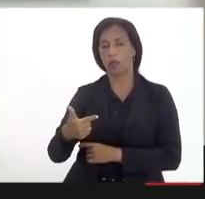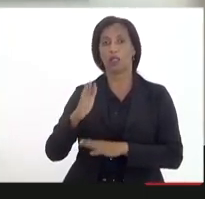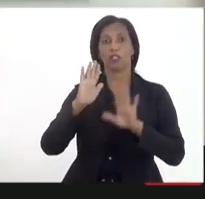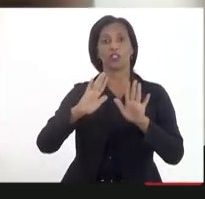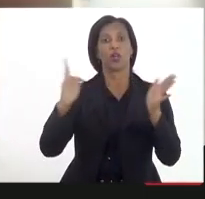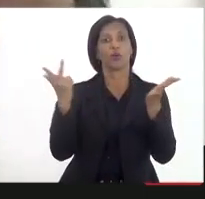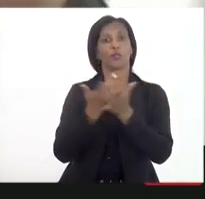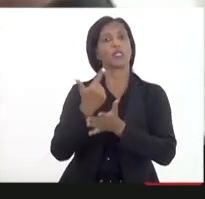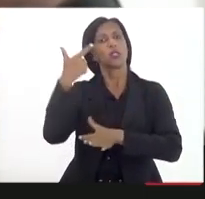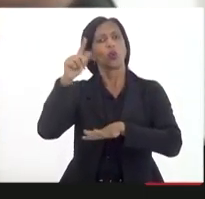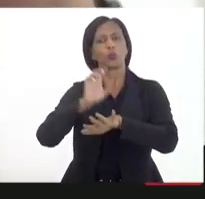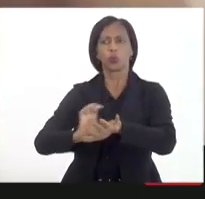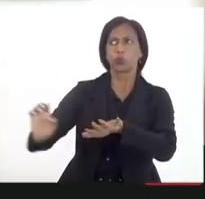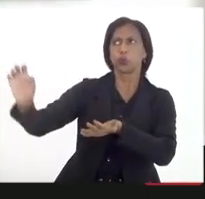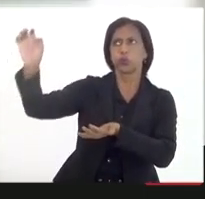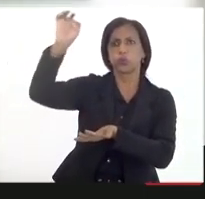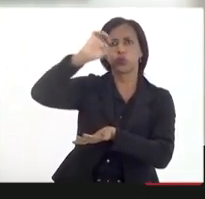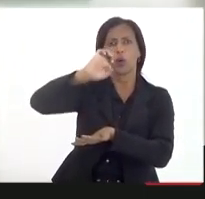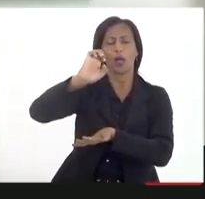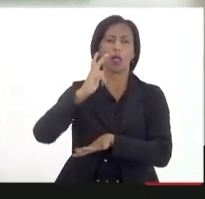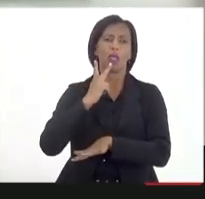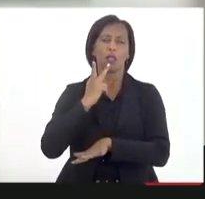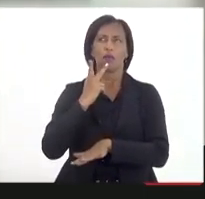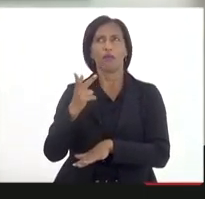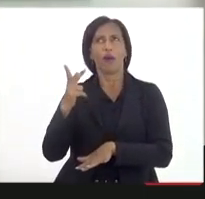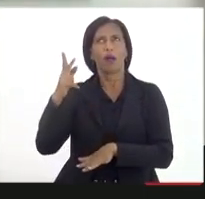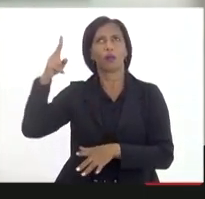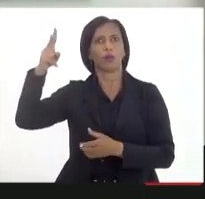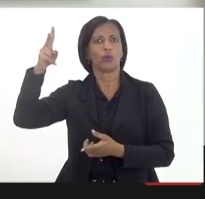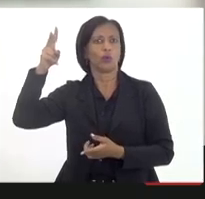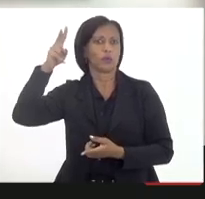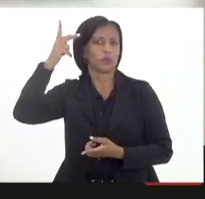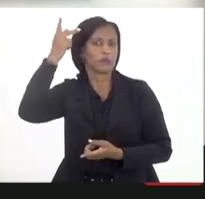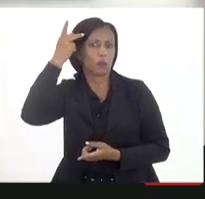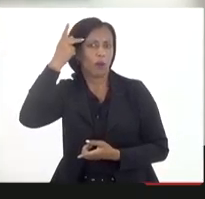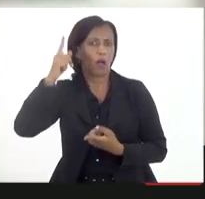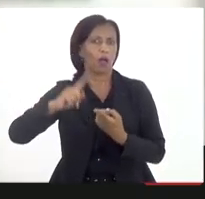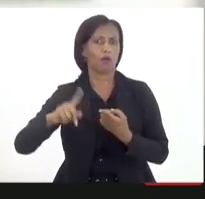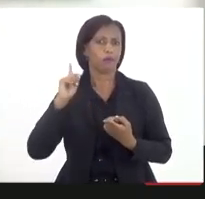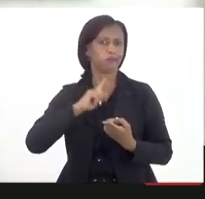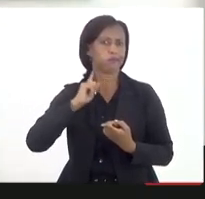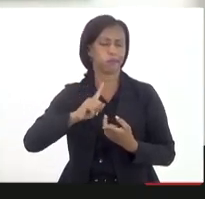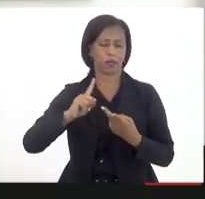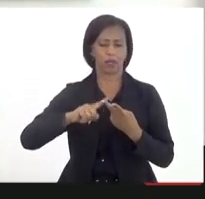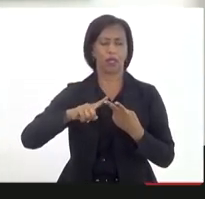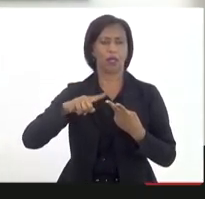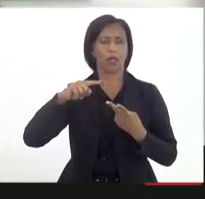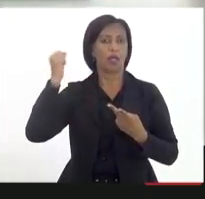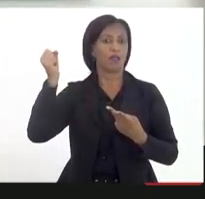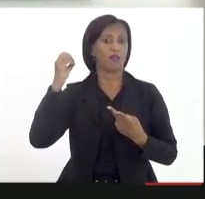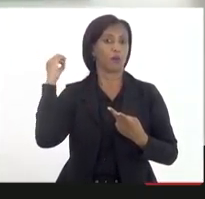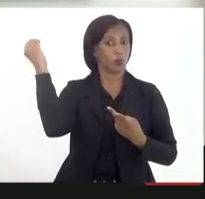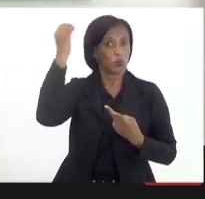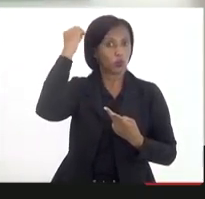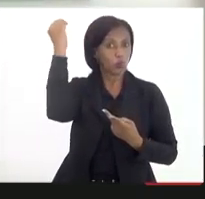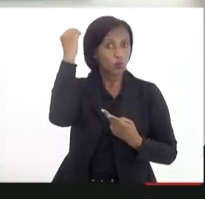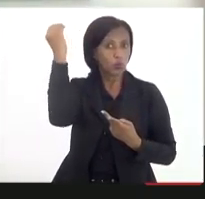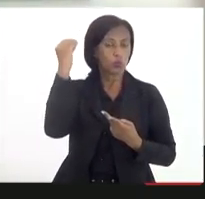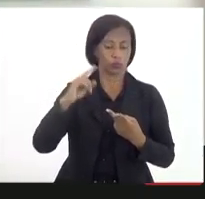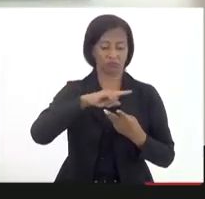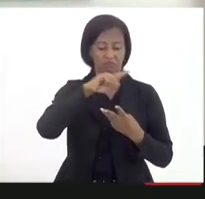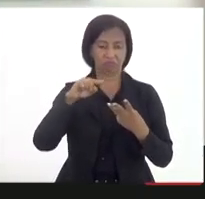da Federação e aqui é o cinto Estado de São Paulo o estado de Minas Gerais e o Estado do Rio Grande do Sul então eu proponho que